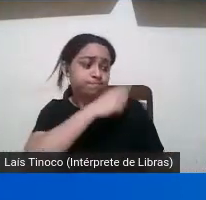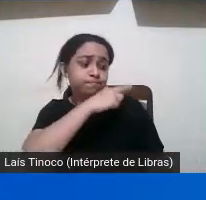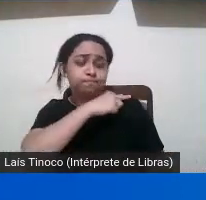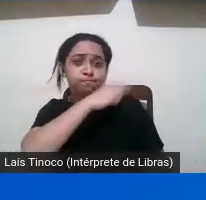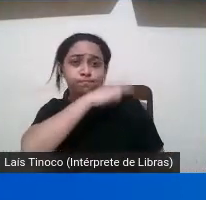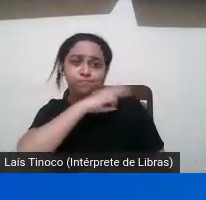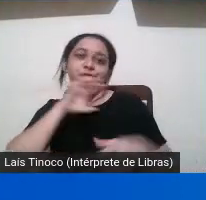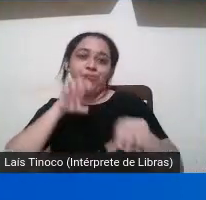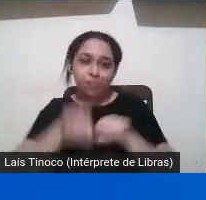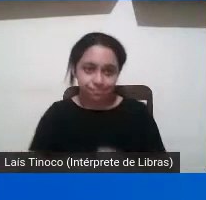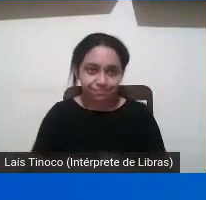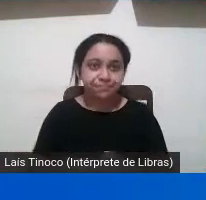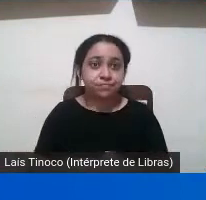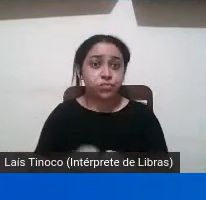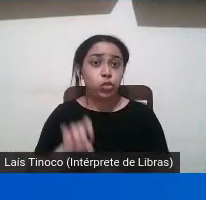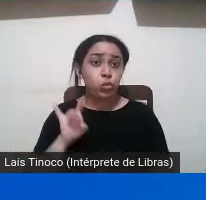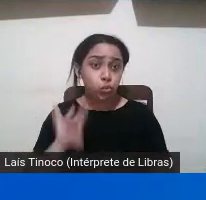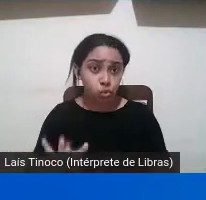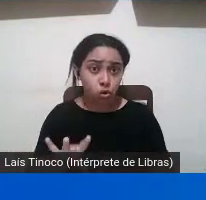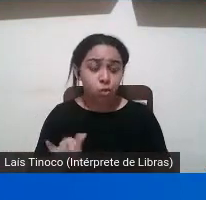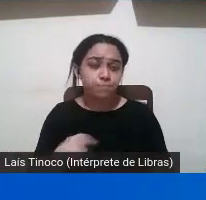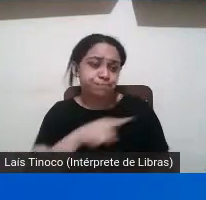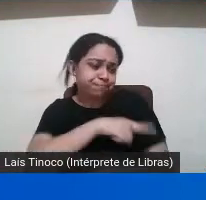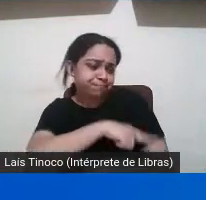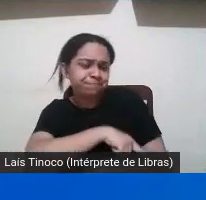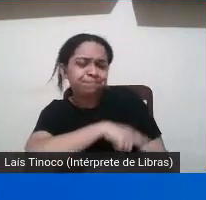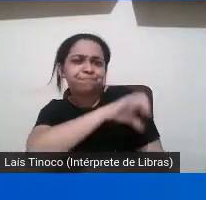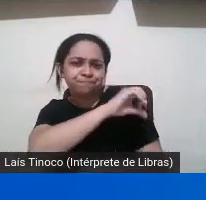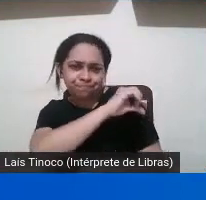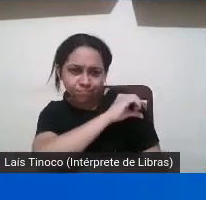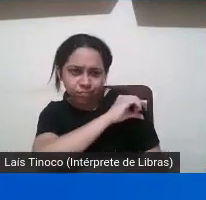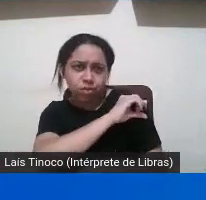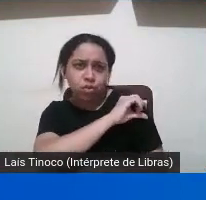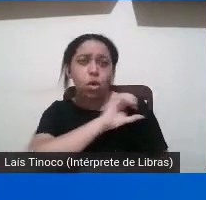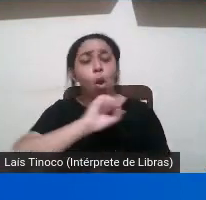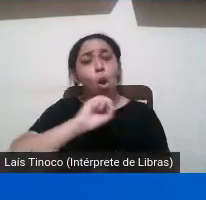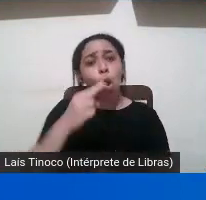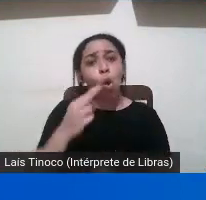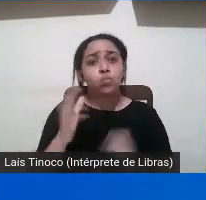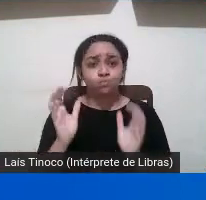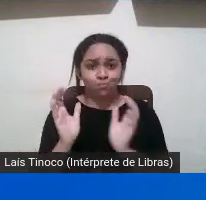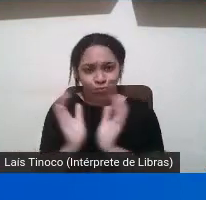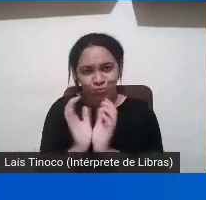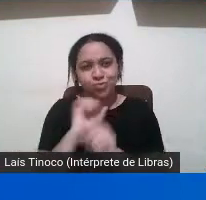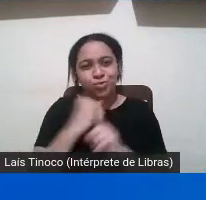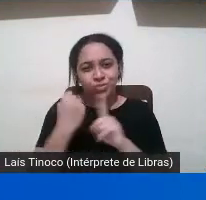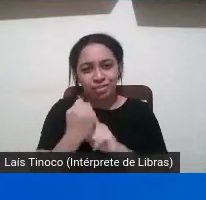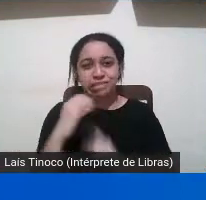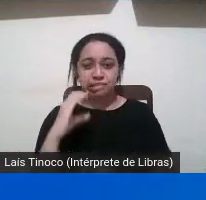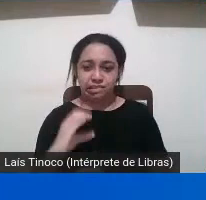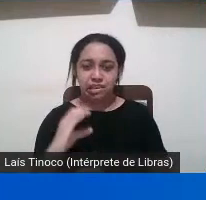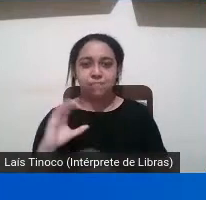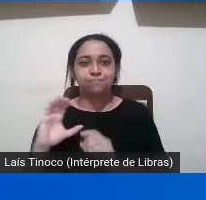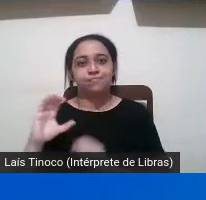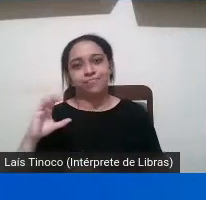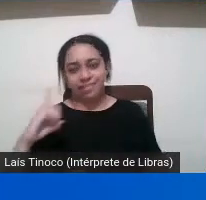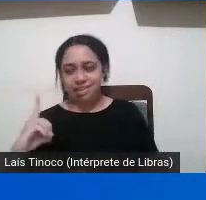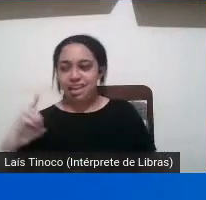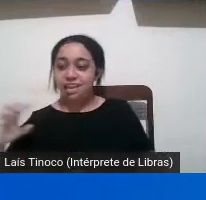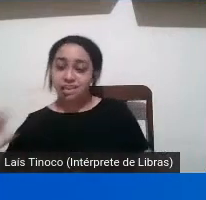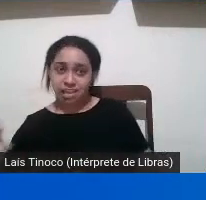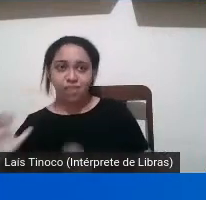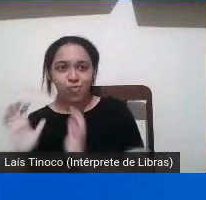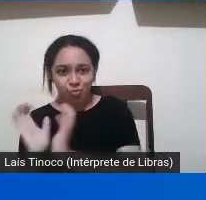a contribuição daqueles que possuem apenas o ensino fundamental ou que estão nas classes sociais c d e e é bem